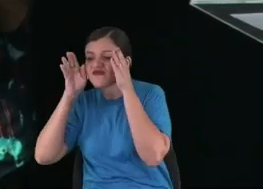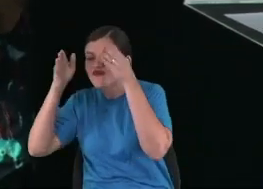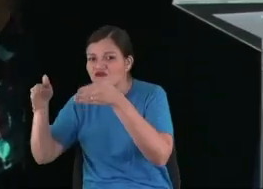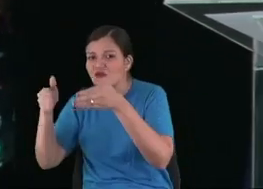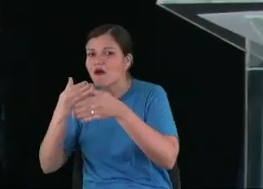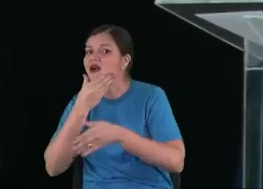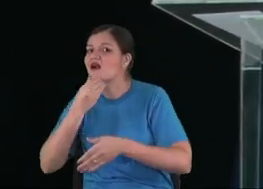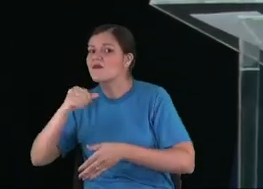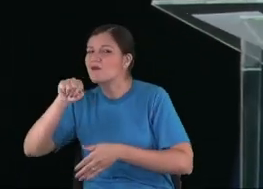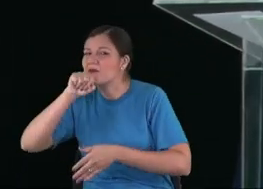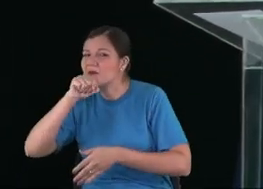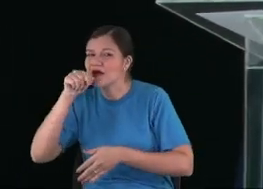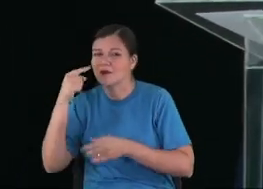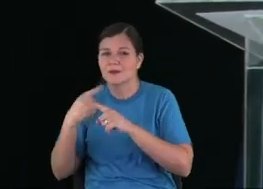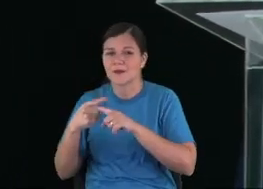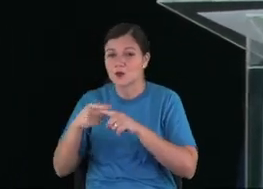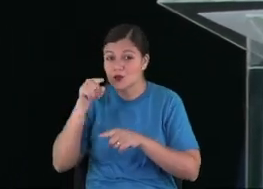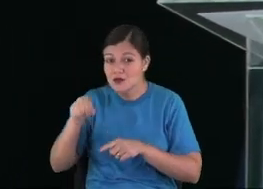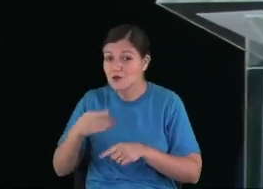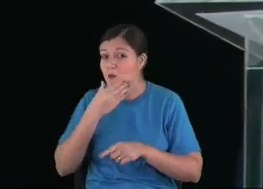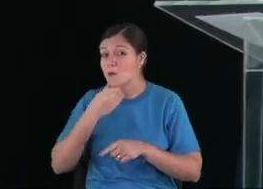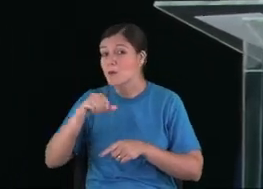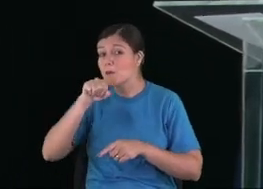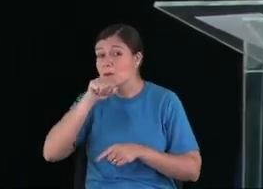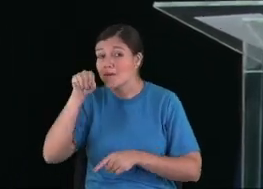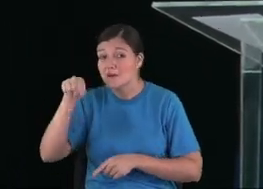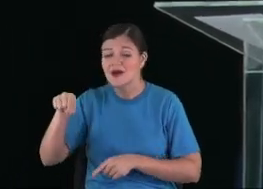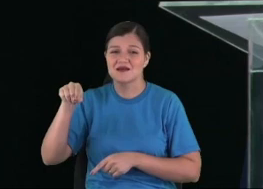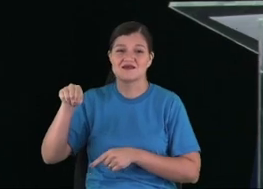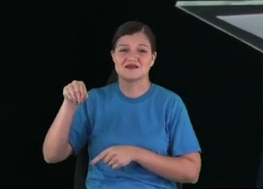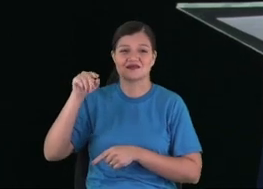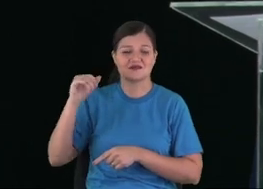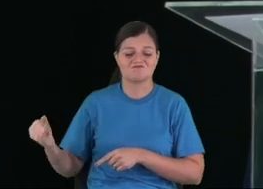o pai vai ser um fator decisivo